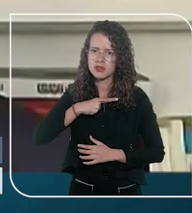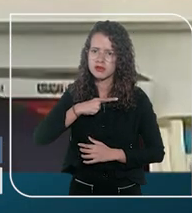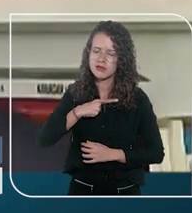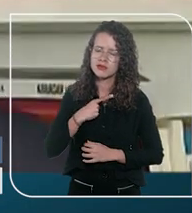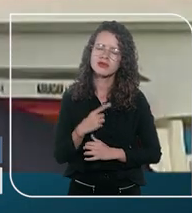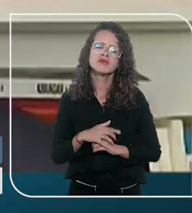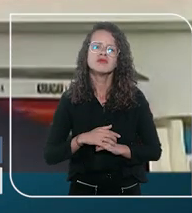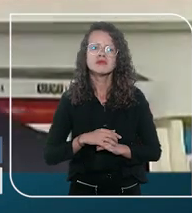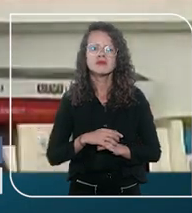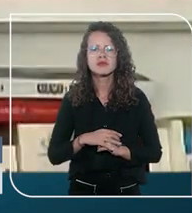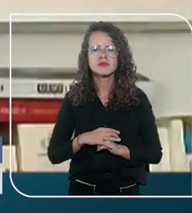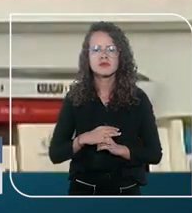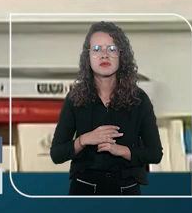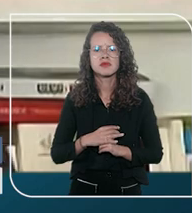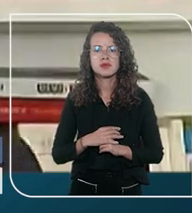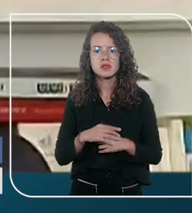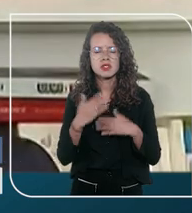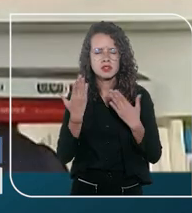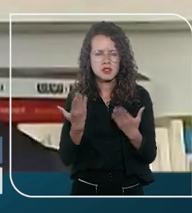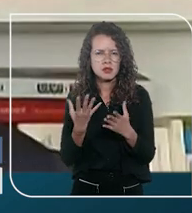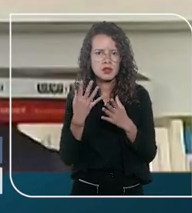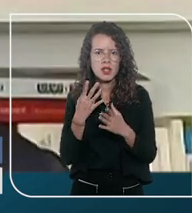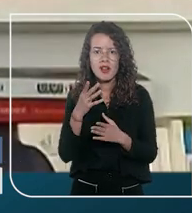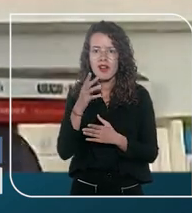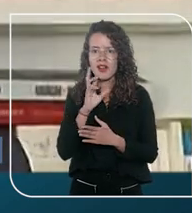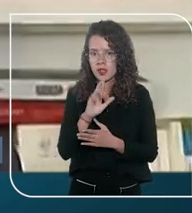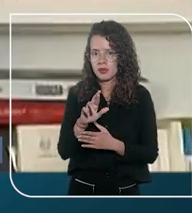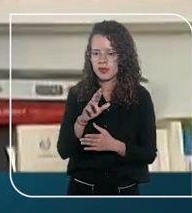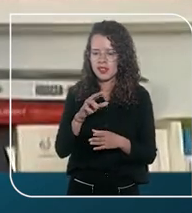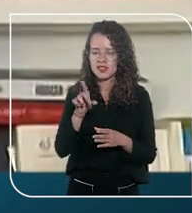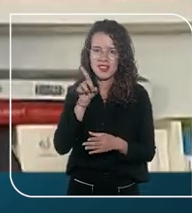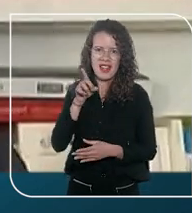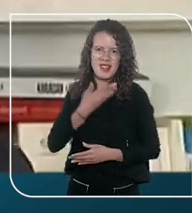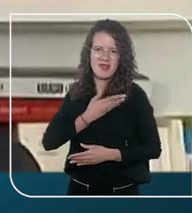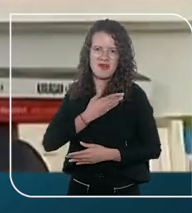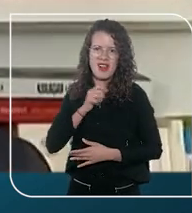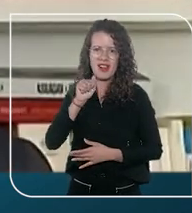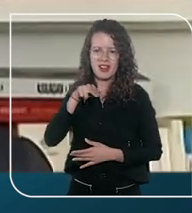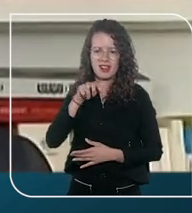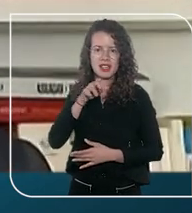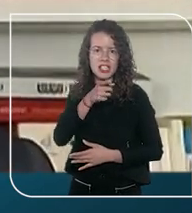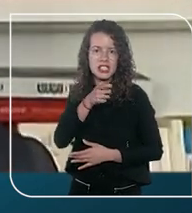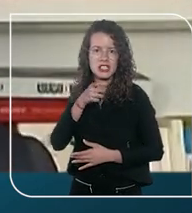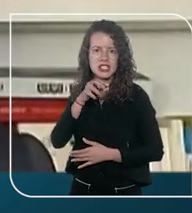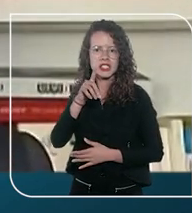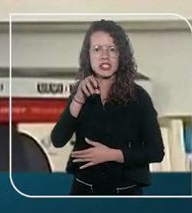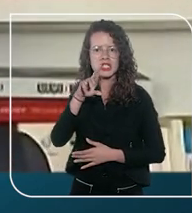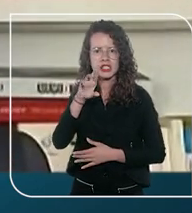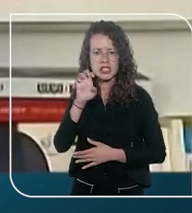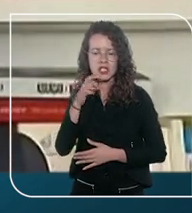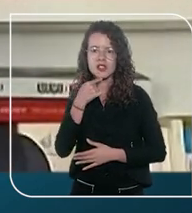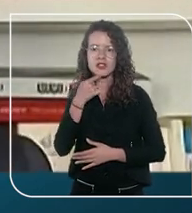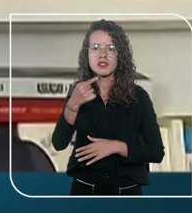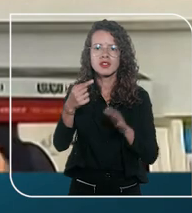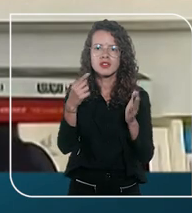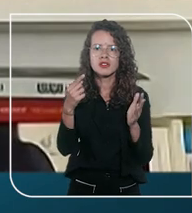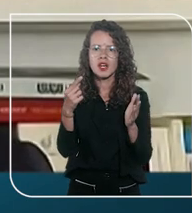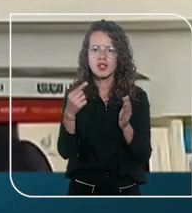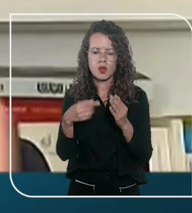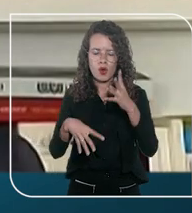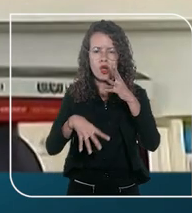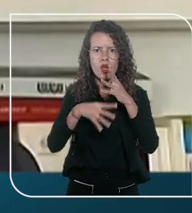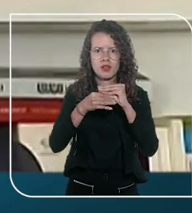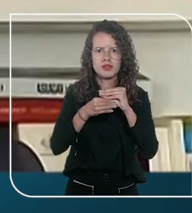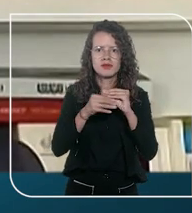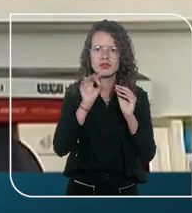Perfeito. Fátima, eu vou só complementar o que o querido amigo Alexandre falou em relação à pergunta anterior, porque, se eu não me